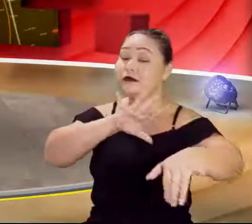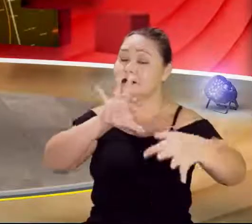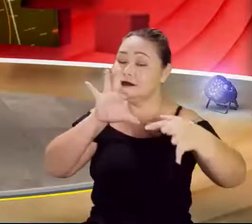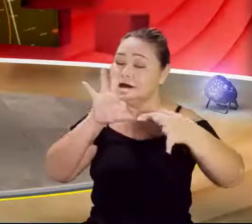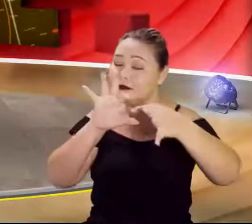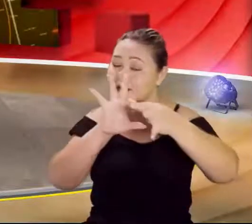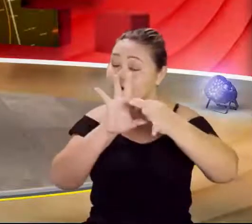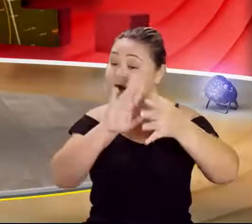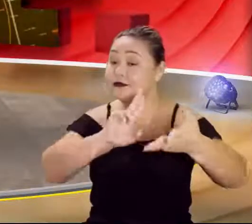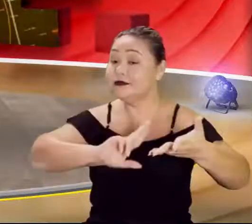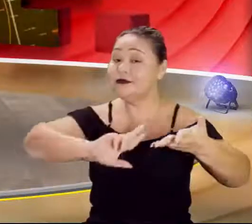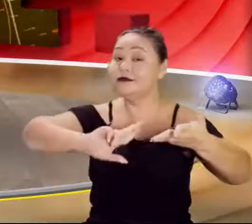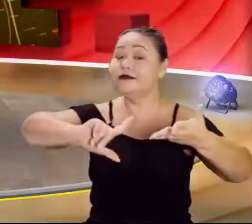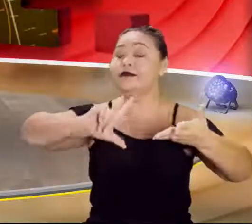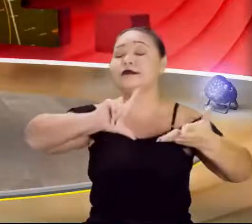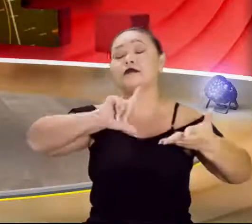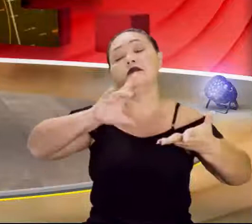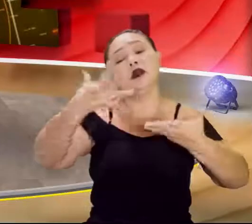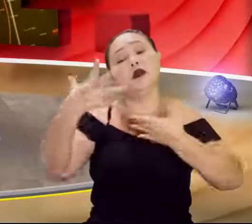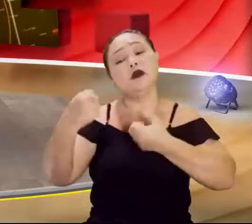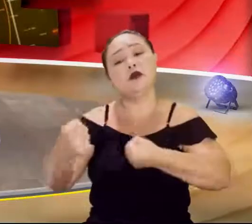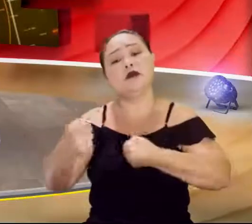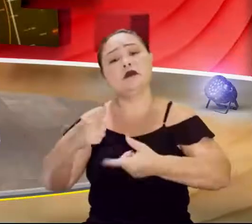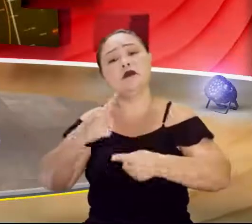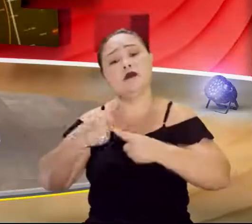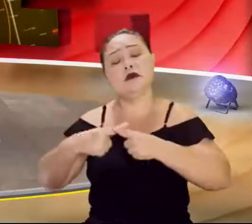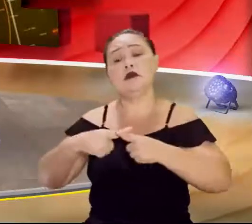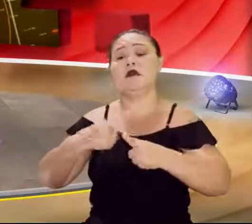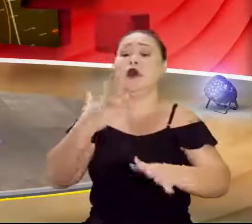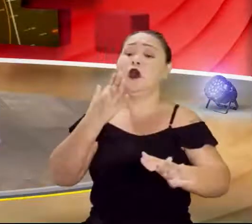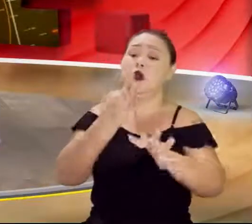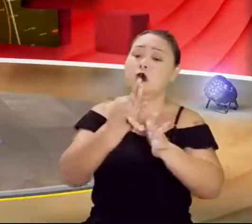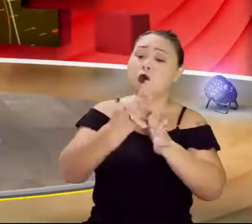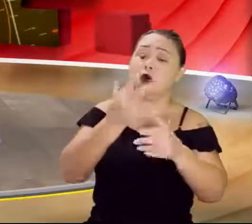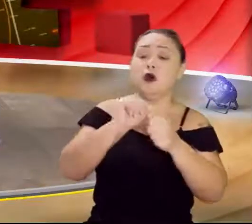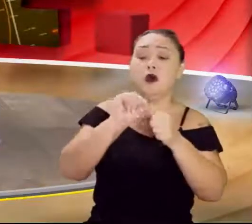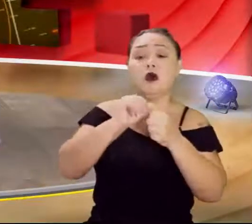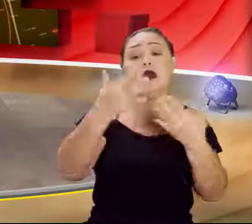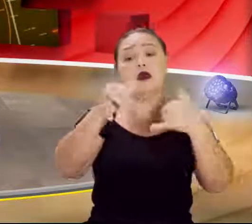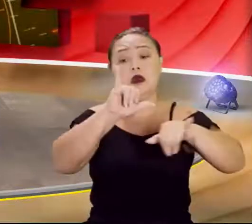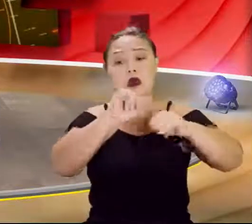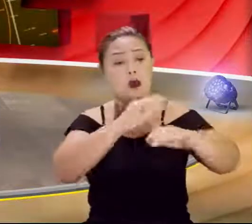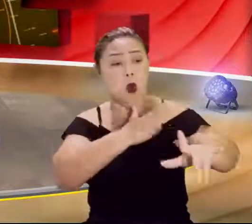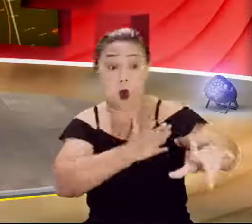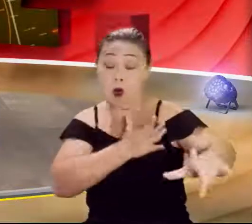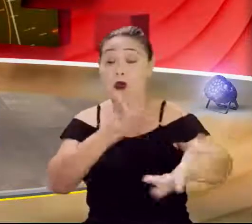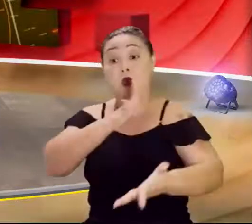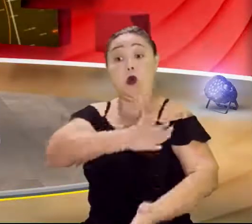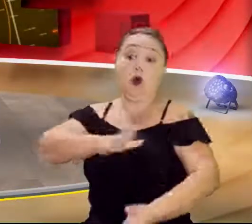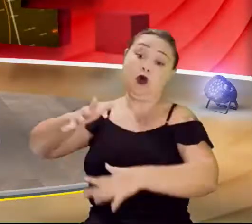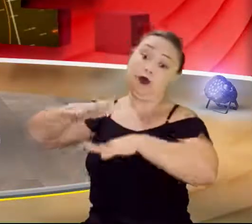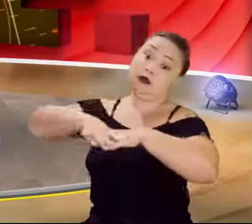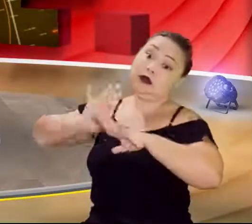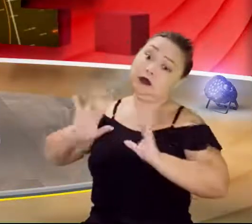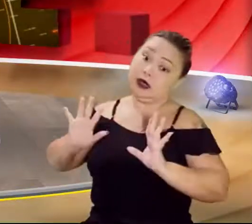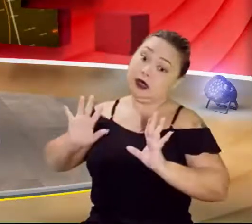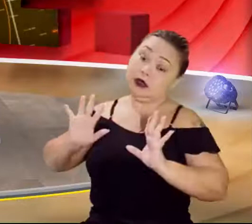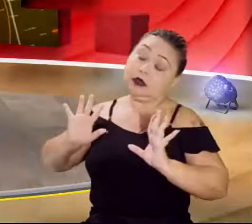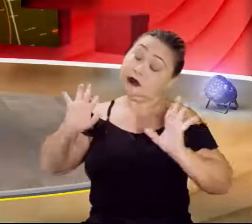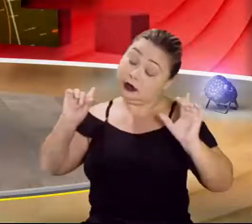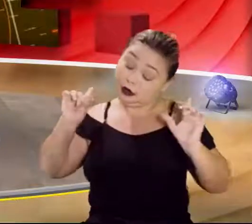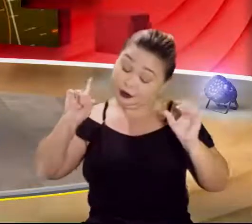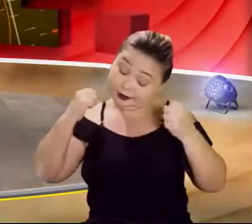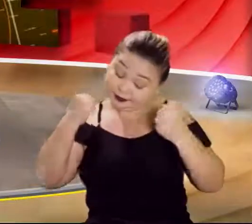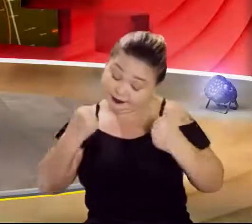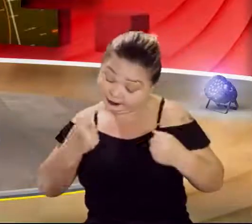contexto vai ser diferente. Assim eu ainda até aceito, mas eu gosto de física e química e não gosto de matemática. Não, aí quebra. Fica pesado. Não,